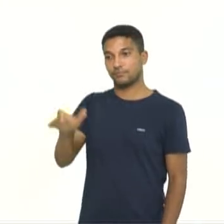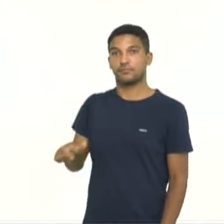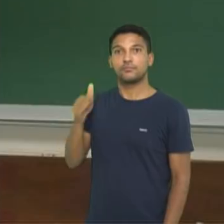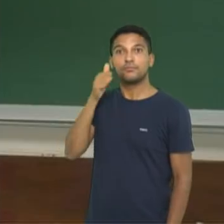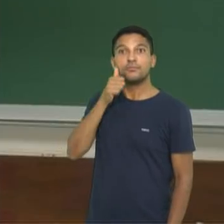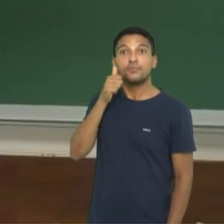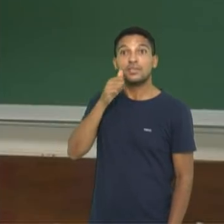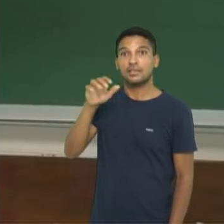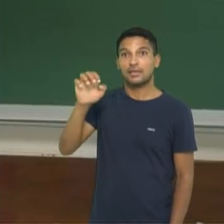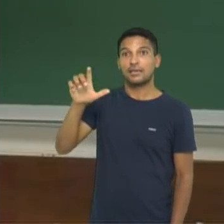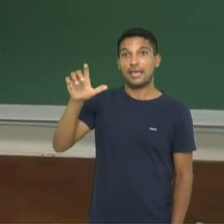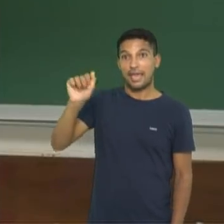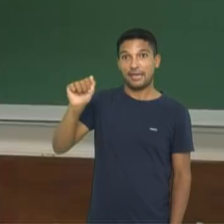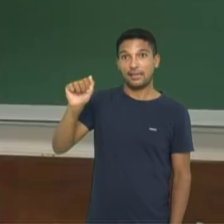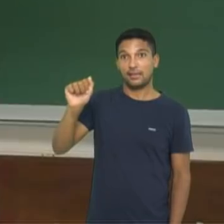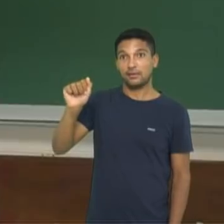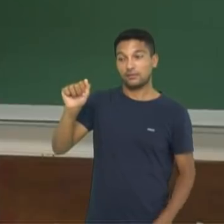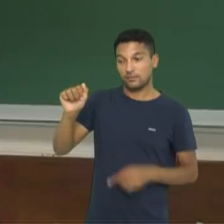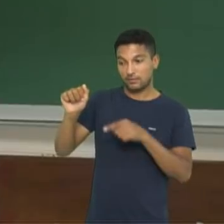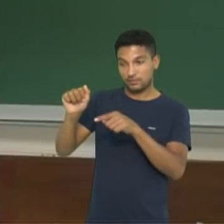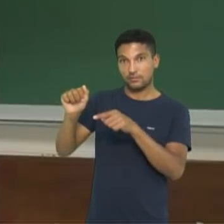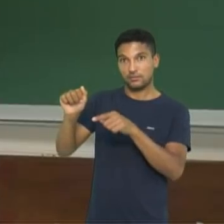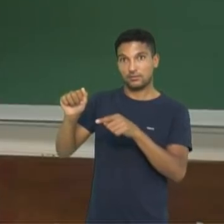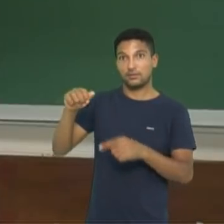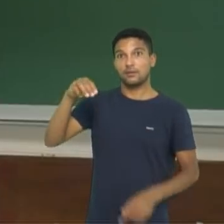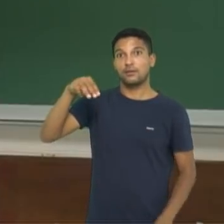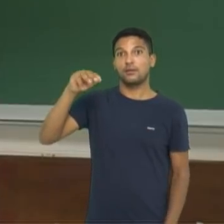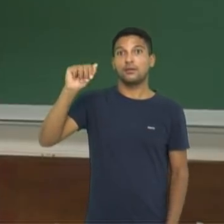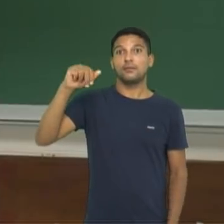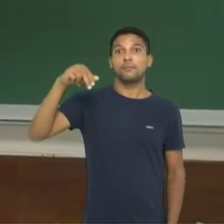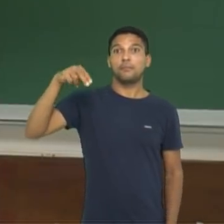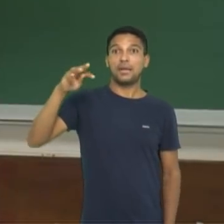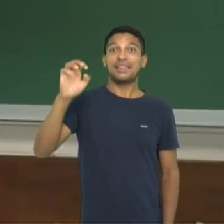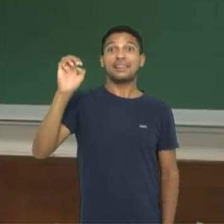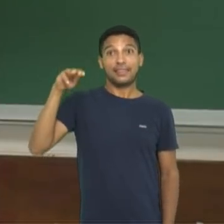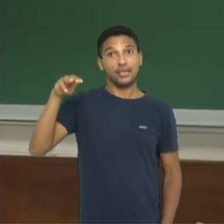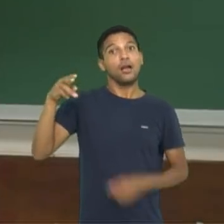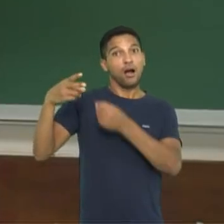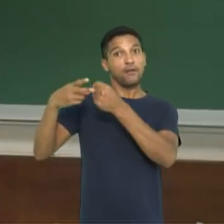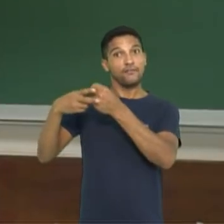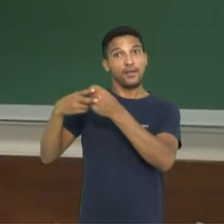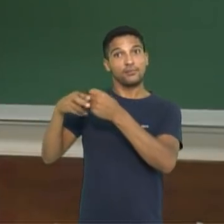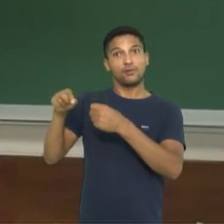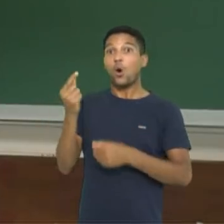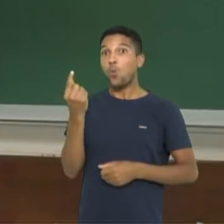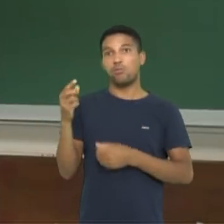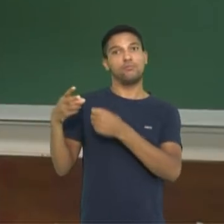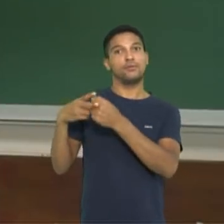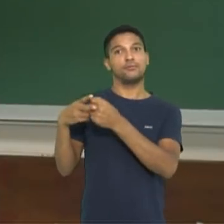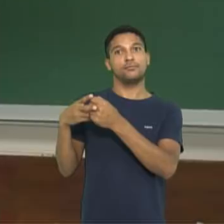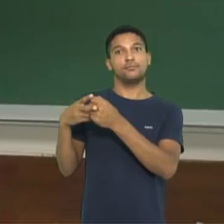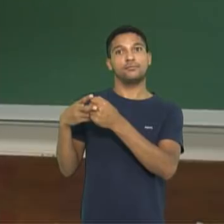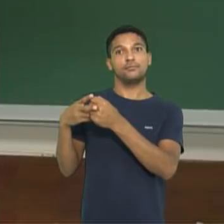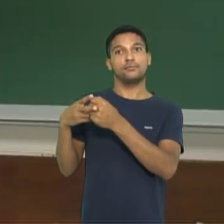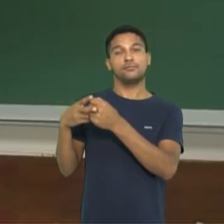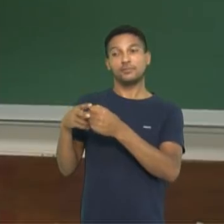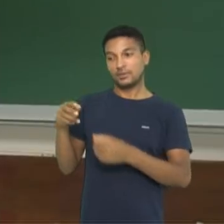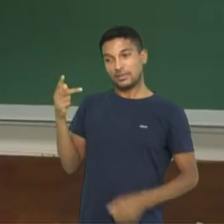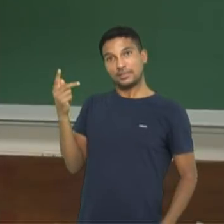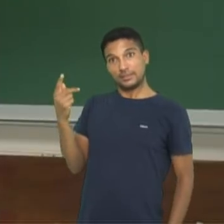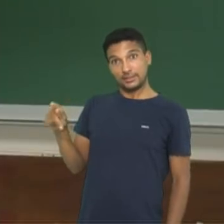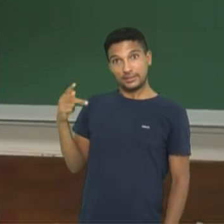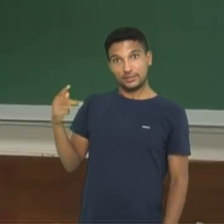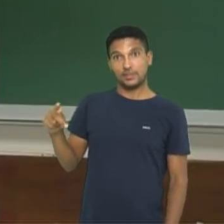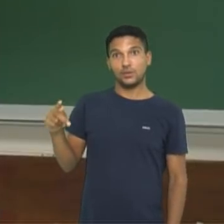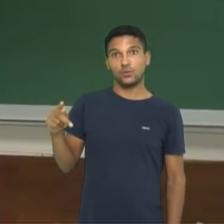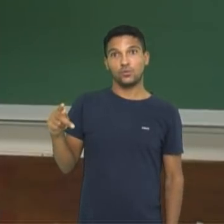nessa frase, né? Mantém. Eu mantenho, tu mantens, ele mantém. Se eu só tenho um verbo, eu só tenho uma oração. Então, nesse